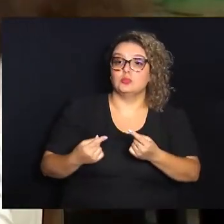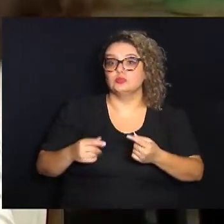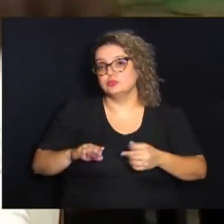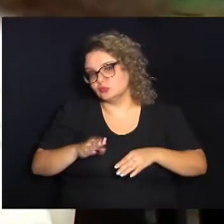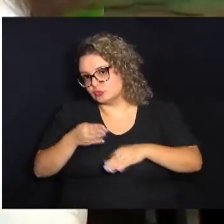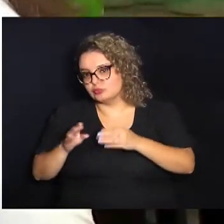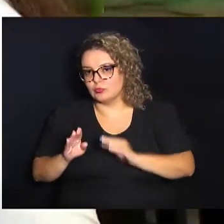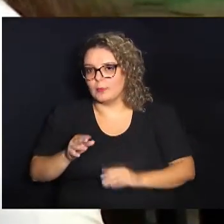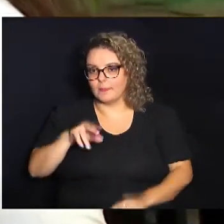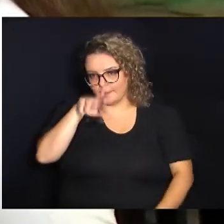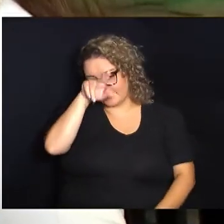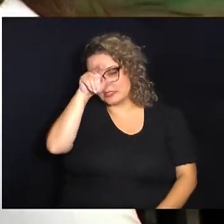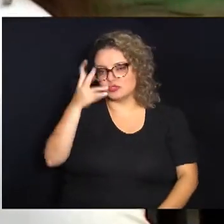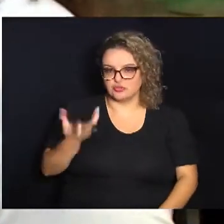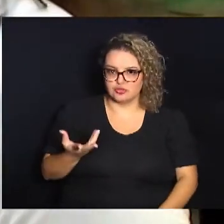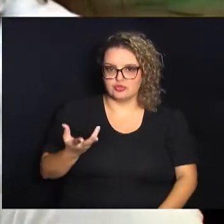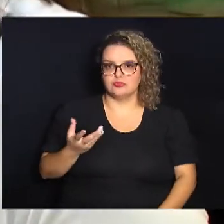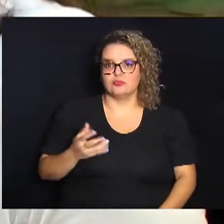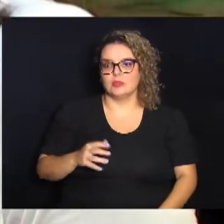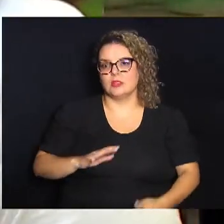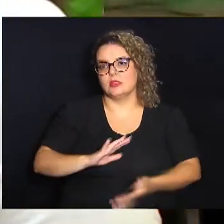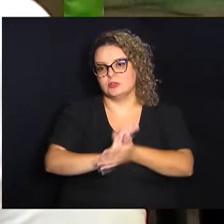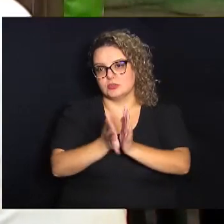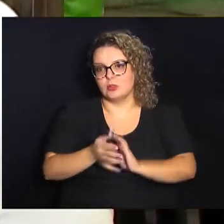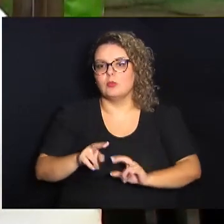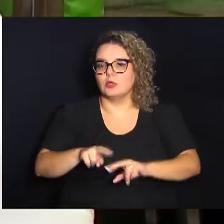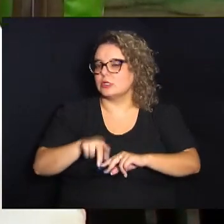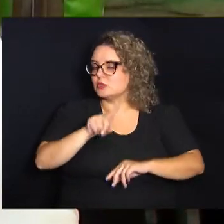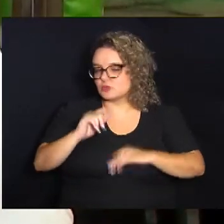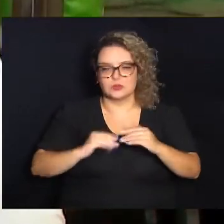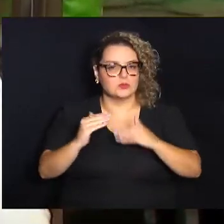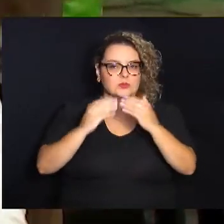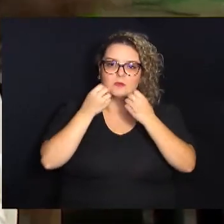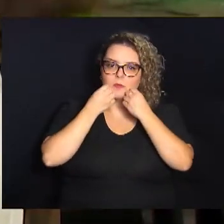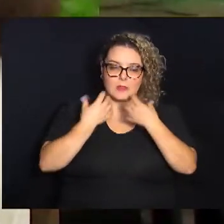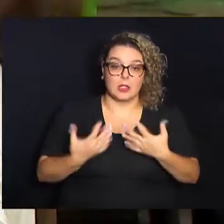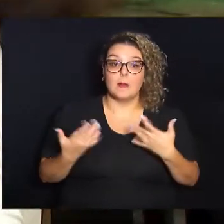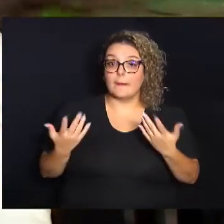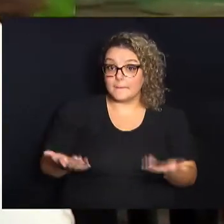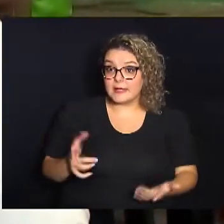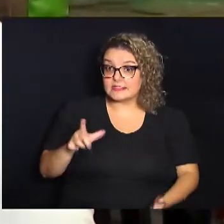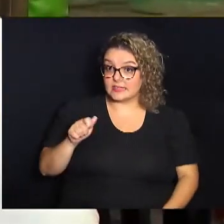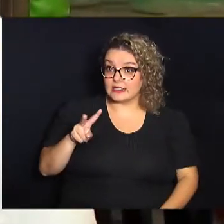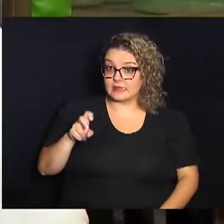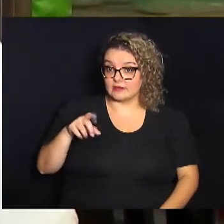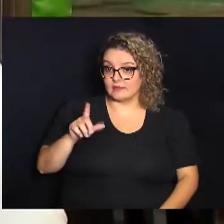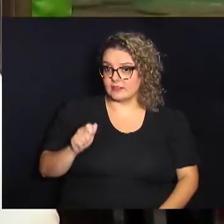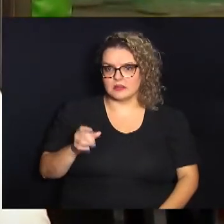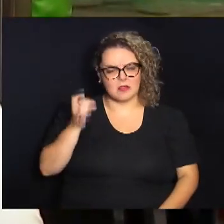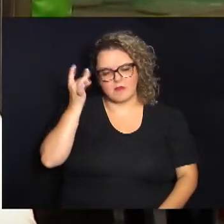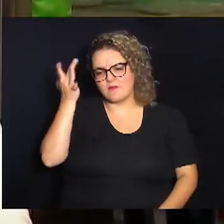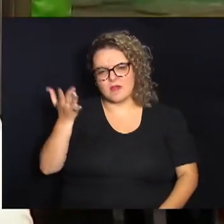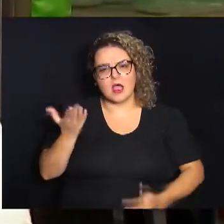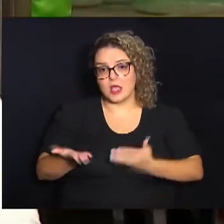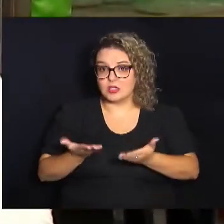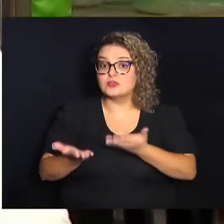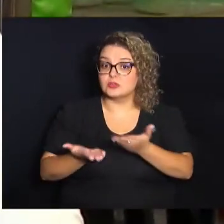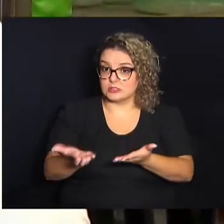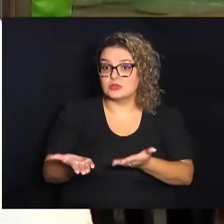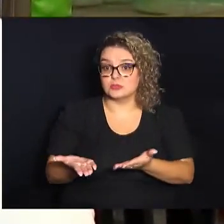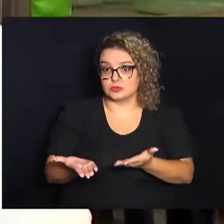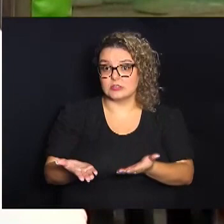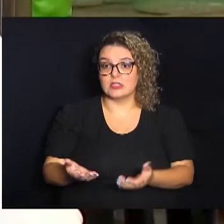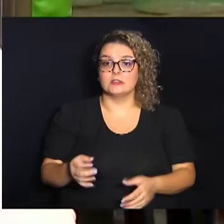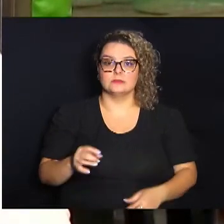acabarem atacando a planta, e por isso ela acaba não se desenvolvendo bem. Mas a lavanda em si é uma planta super fácil de ser cultivada, de